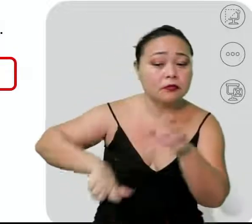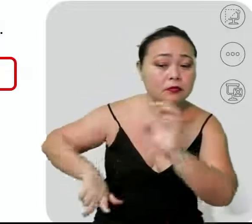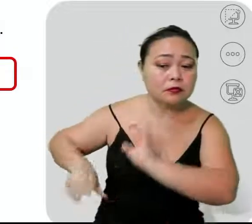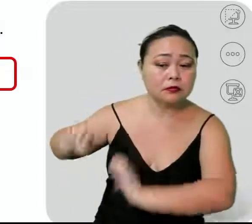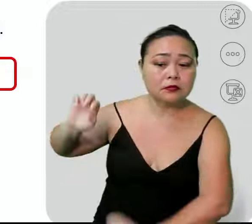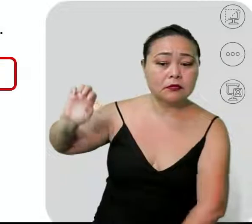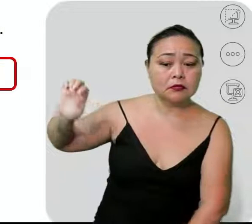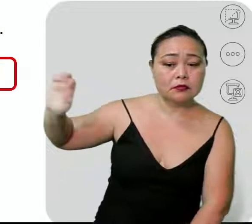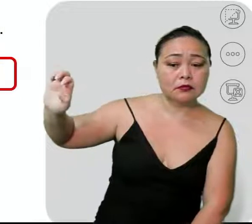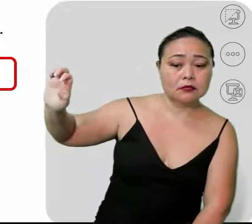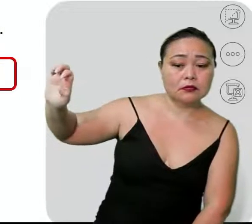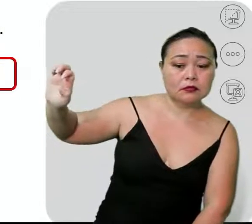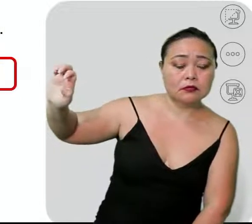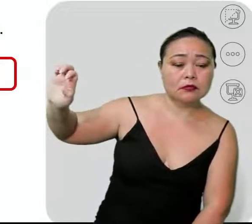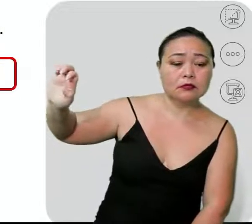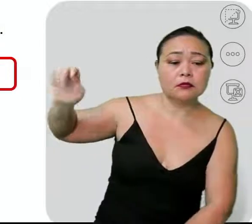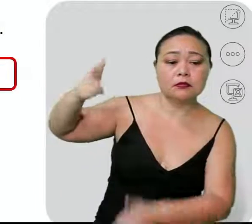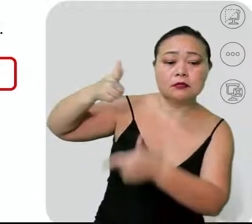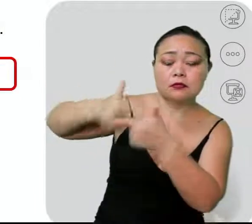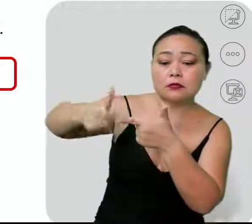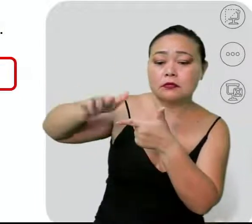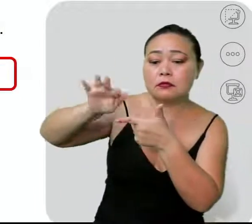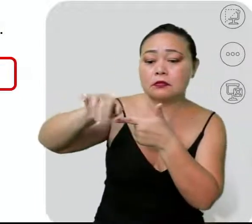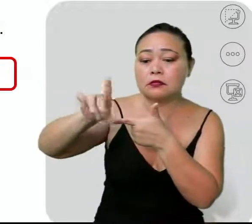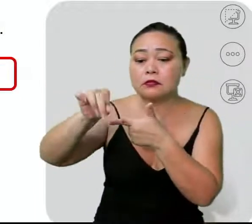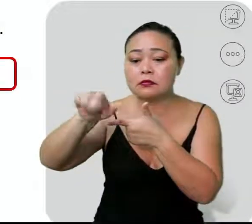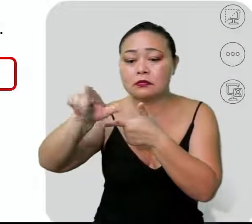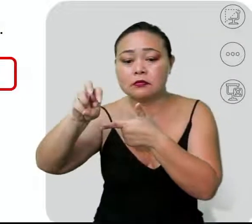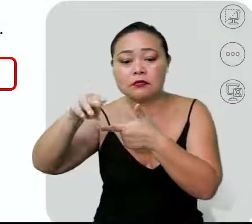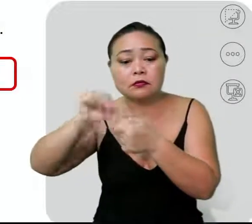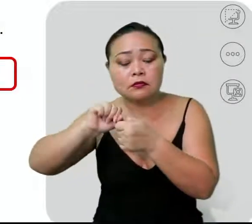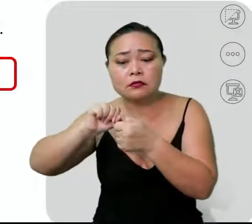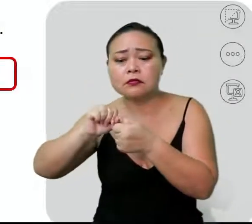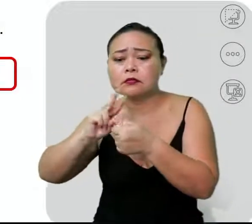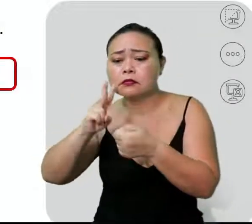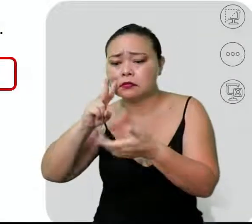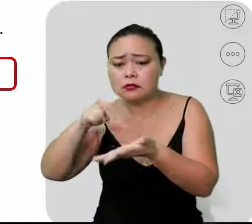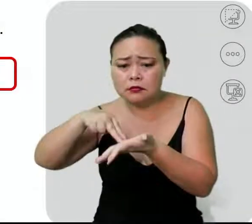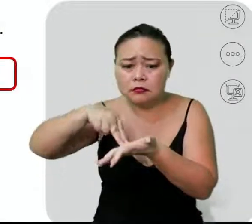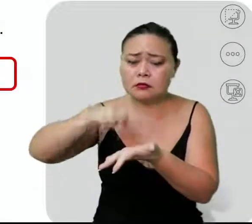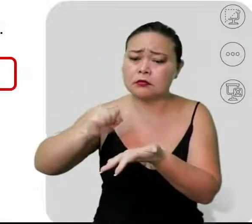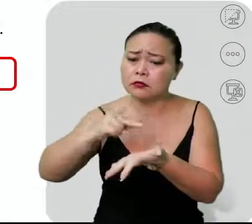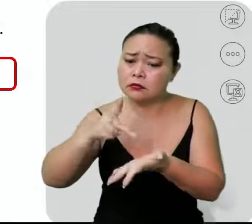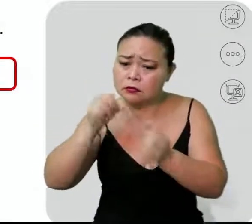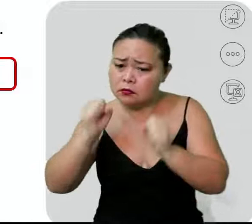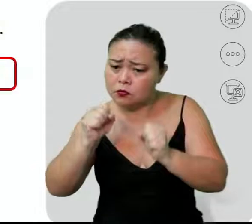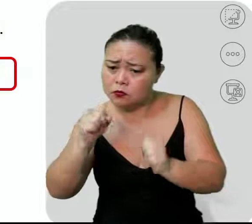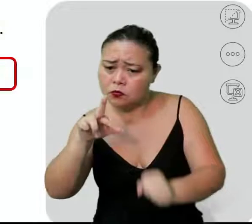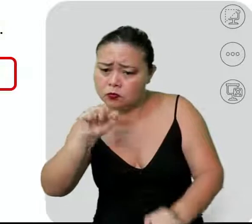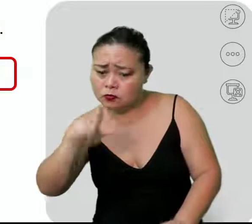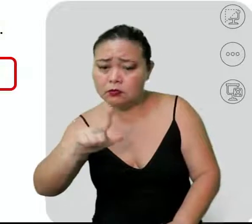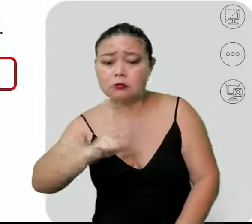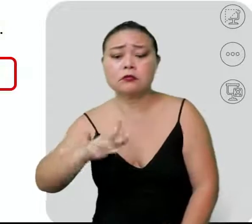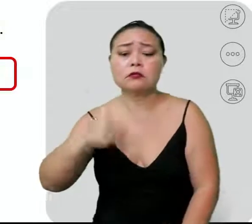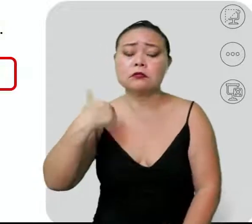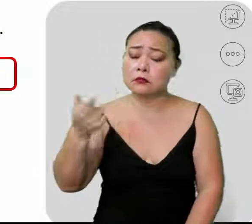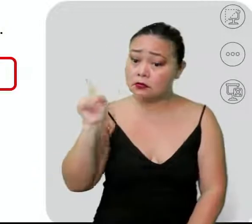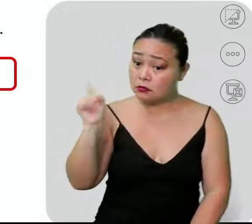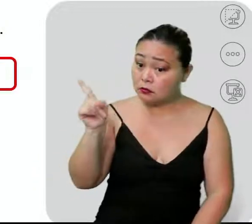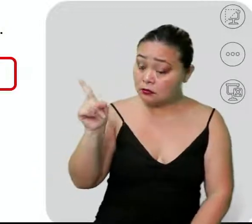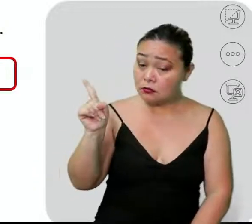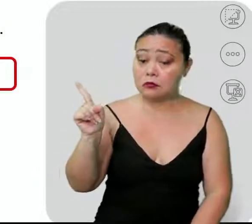e pela crise do feudalismo e consolidação do poder real é isso aí